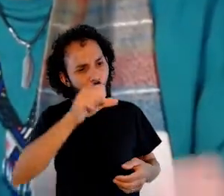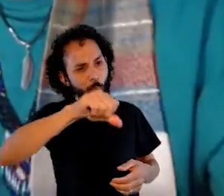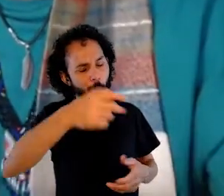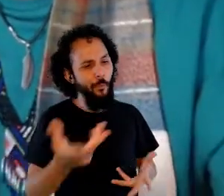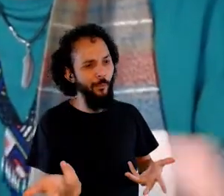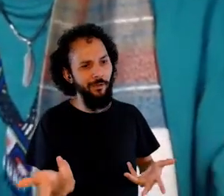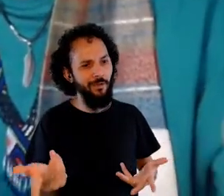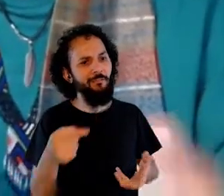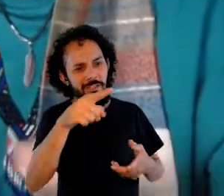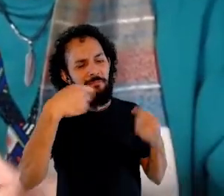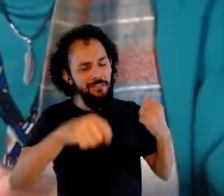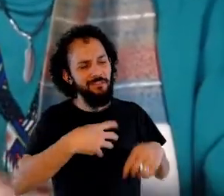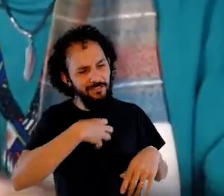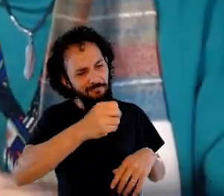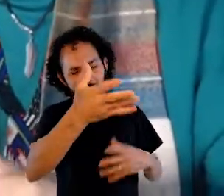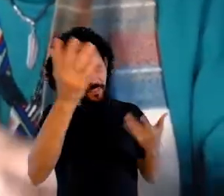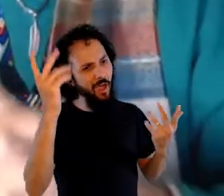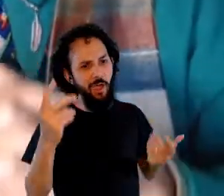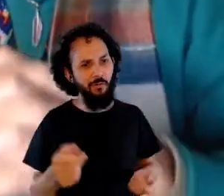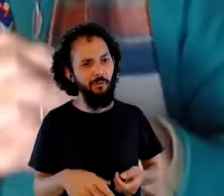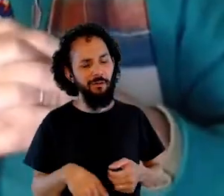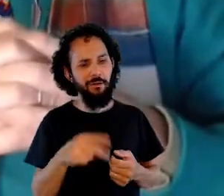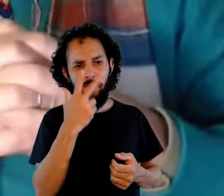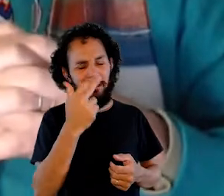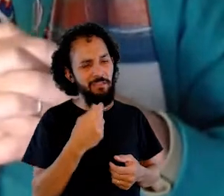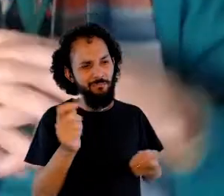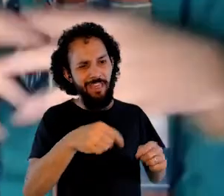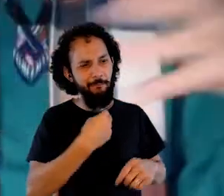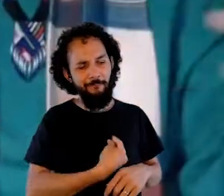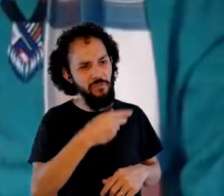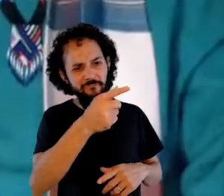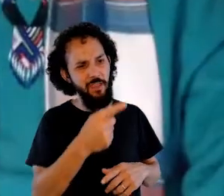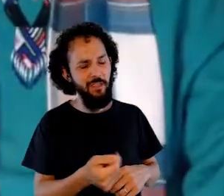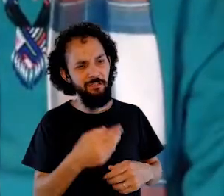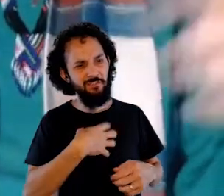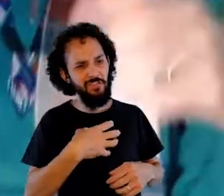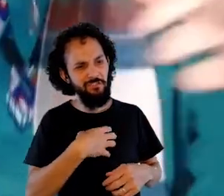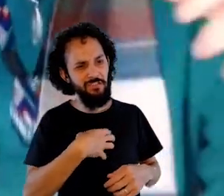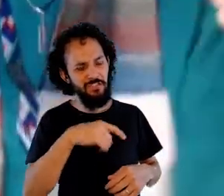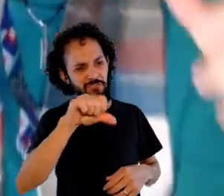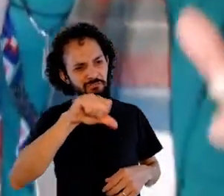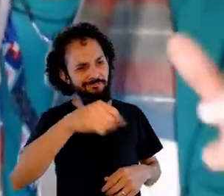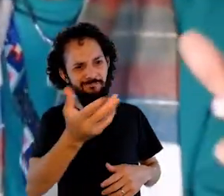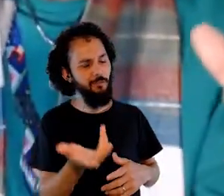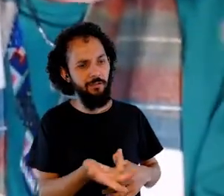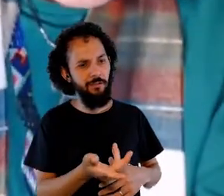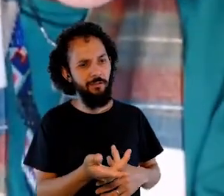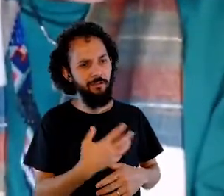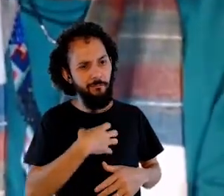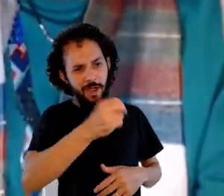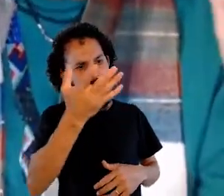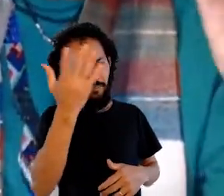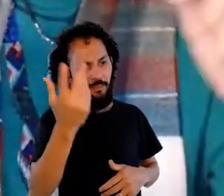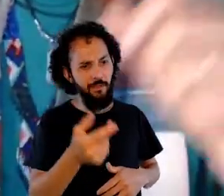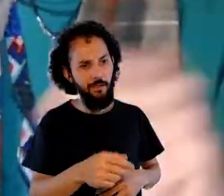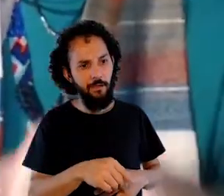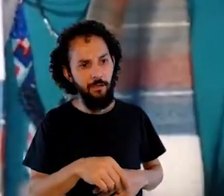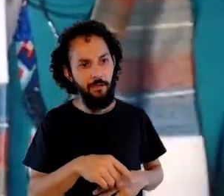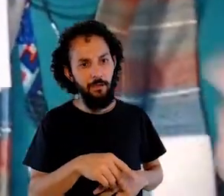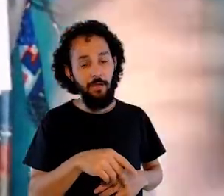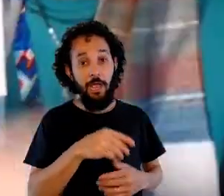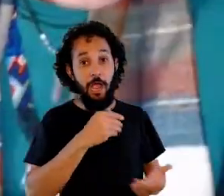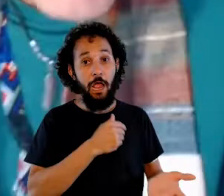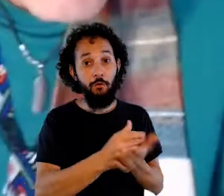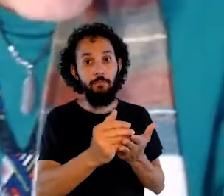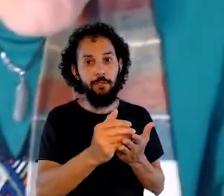que você me falou não vale a pena viver com esse sentimento que você está vivendo. Você vai ficar ali e falar assim, daí começa, vai cair a chuva, ó.